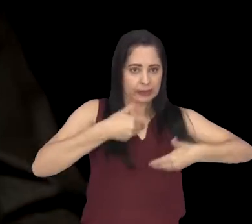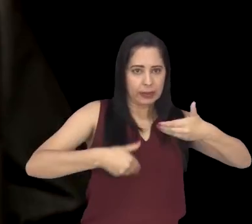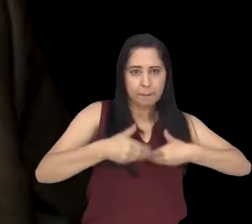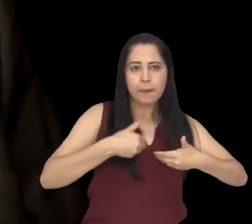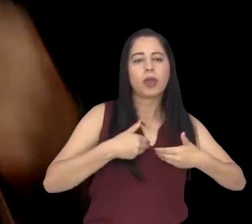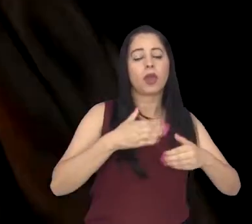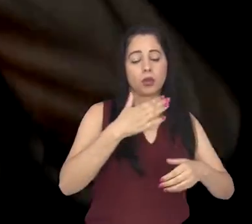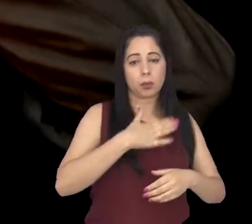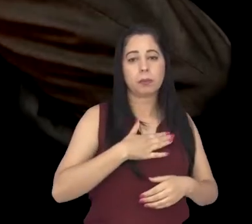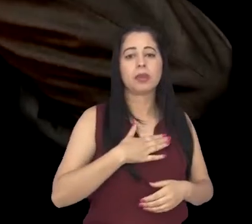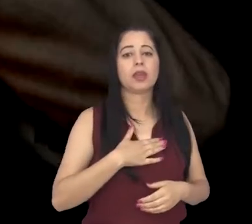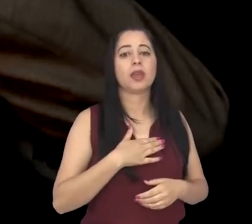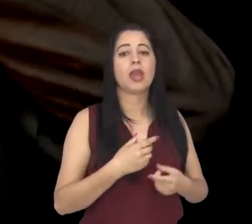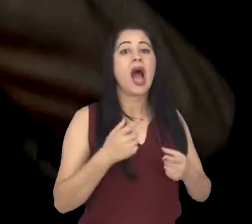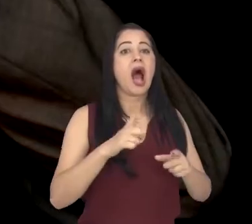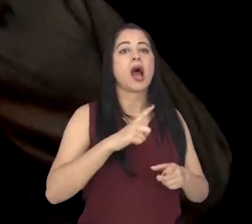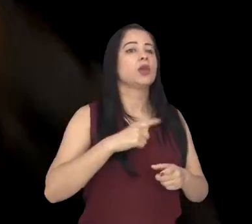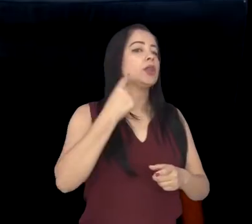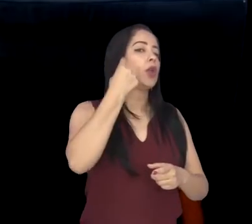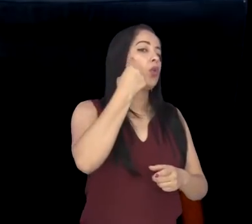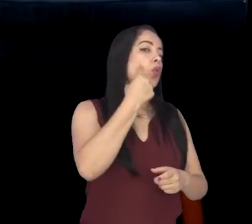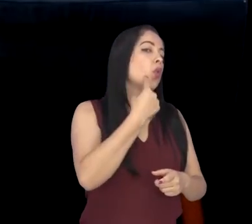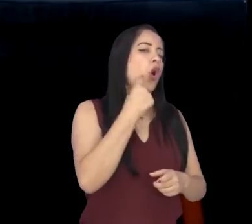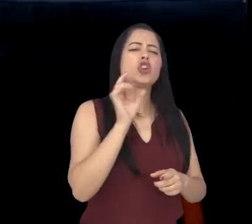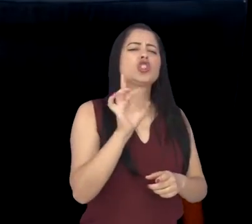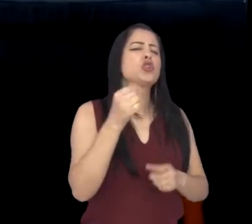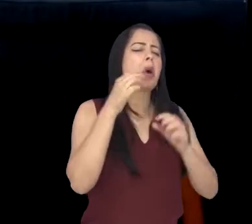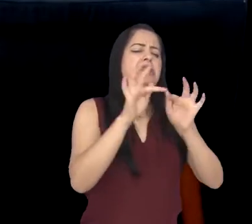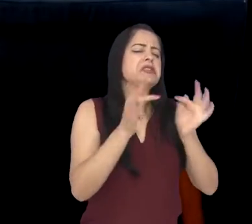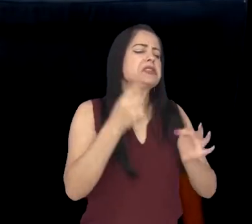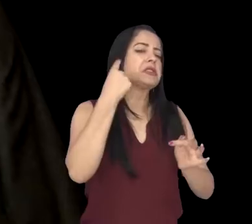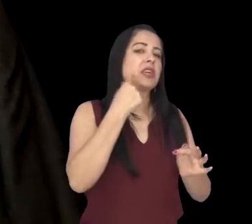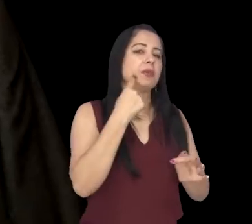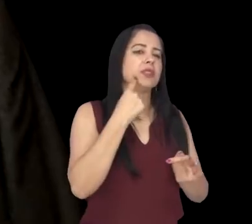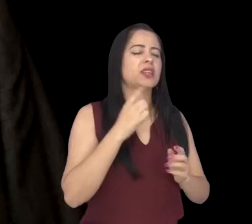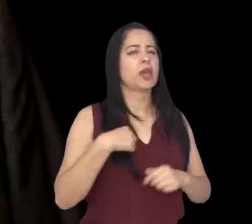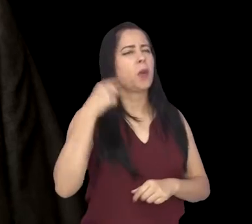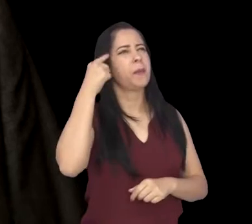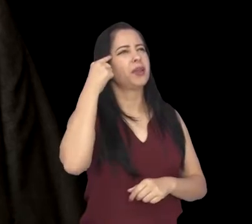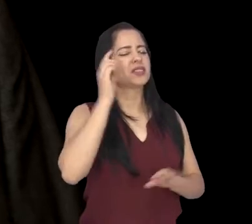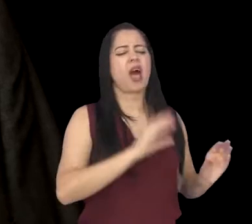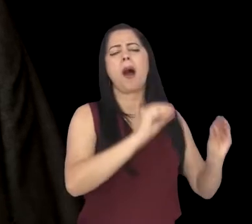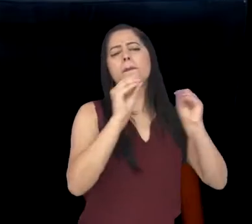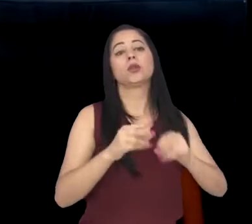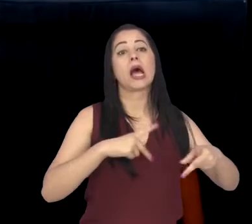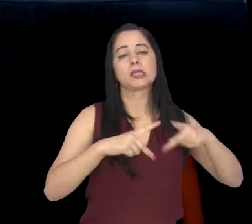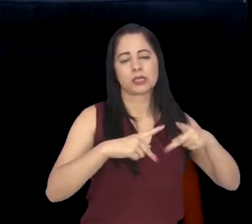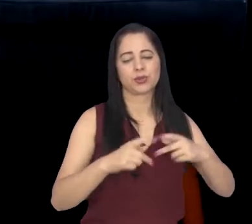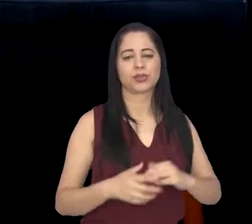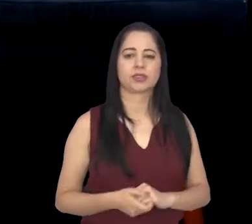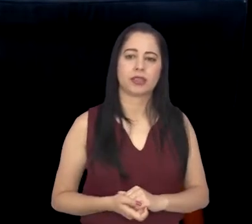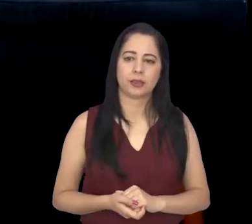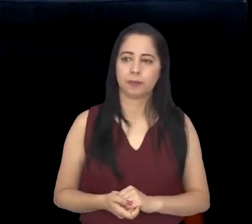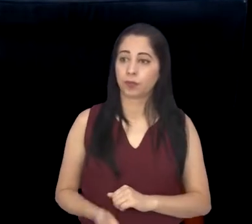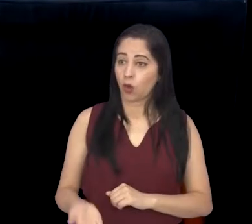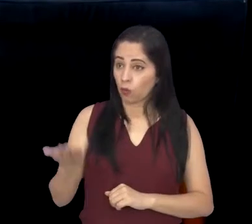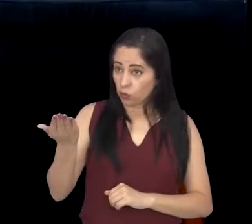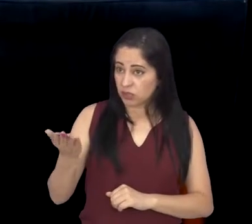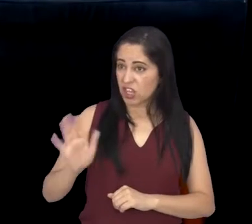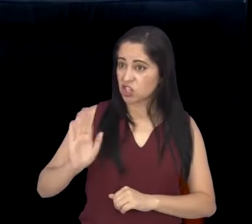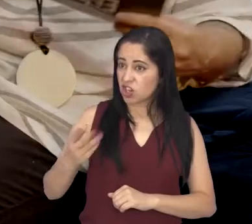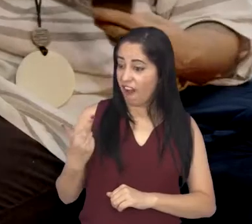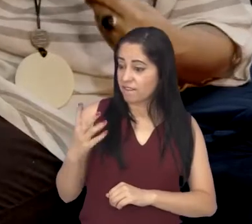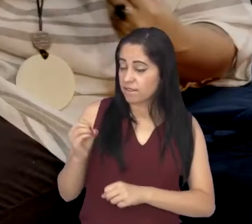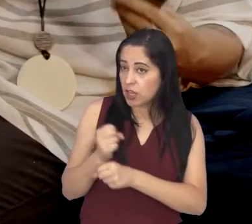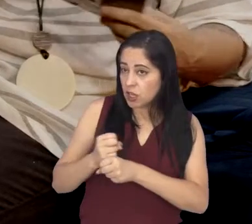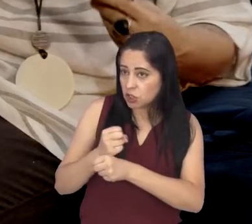Gibson e tal, só tem um cortinho aqui. Então, eu fui para São José por isso, basicamente. E aí, você está gostando, faz 20 anos,